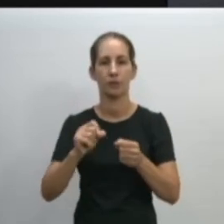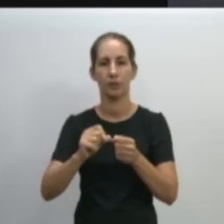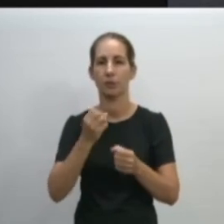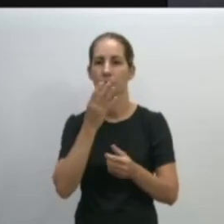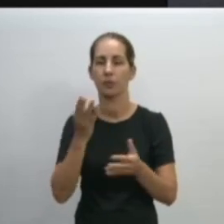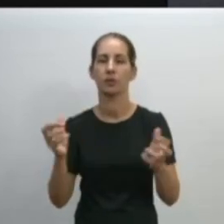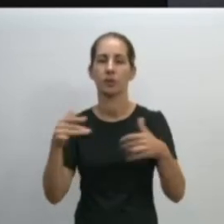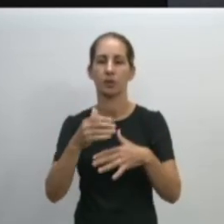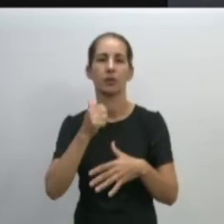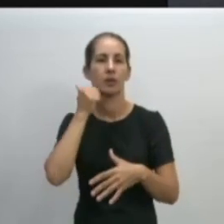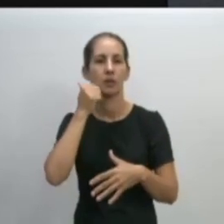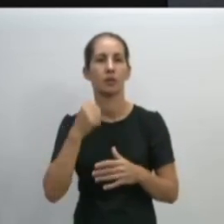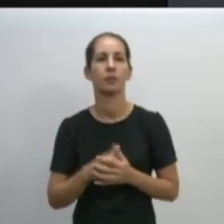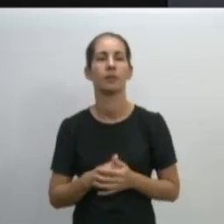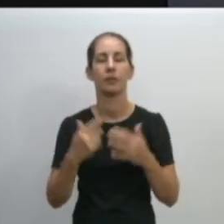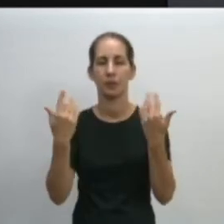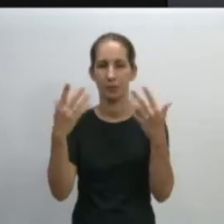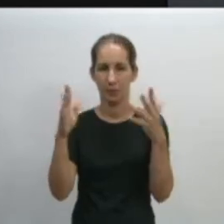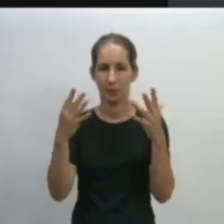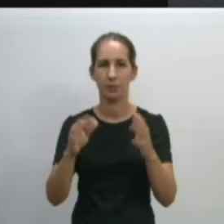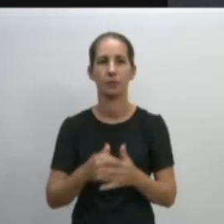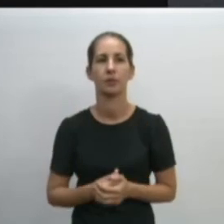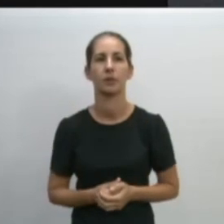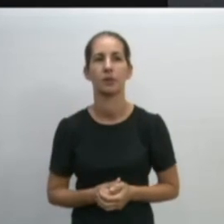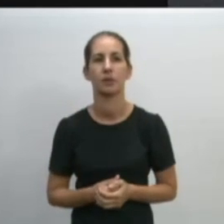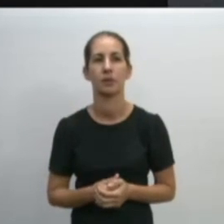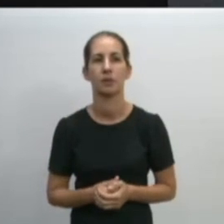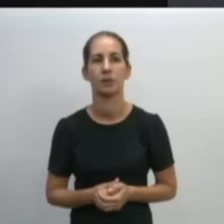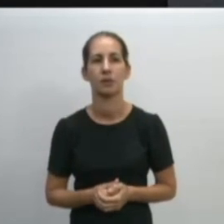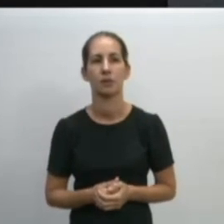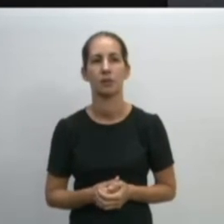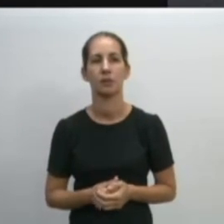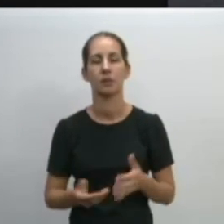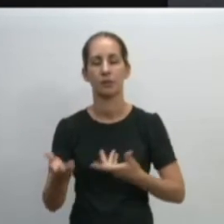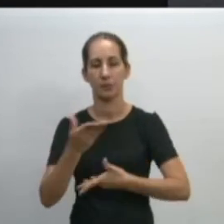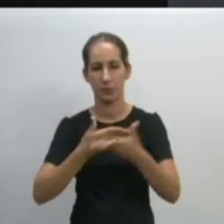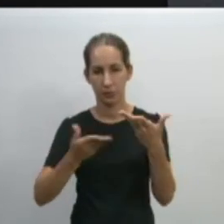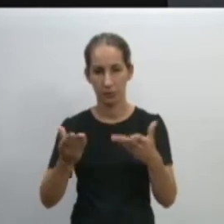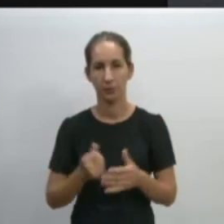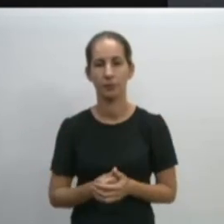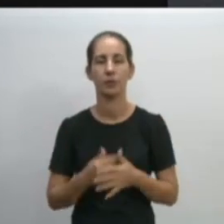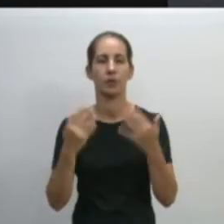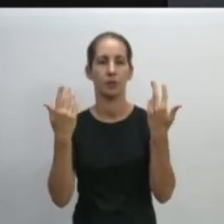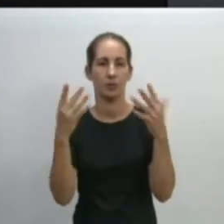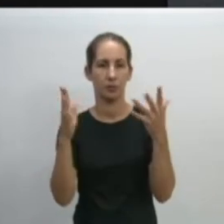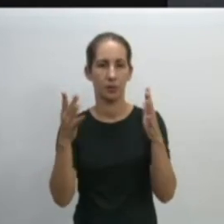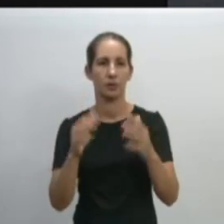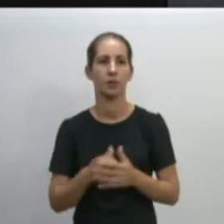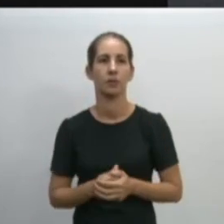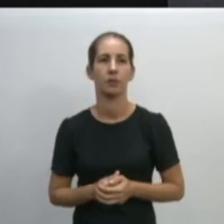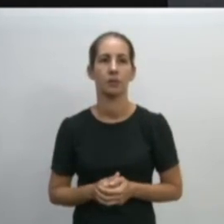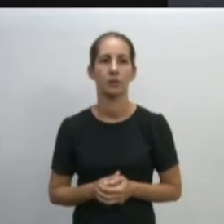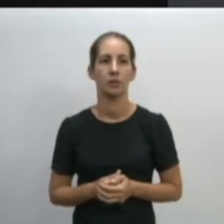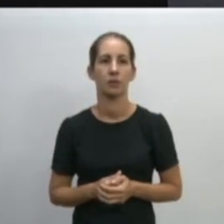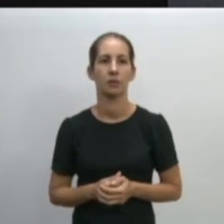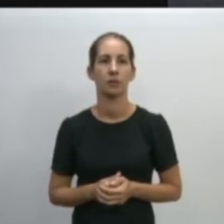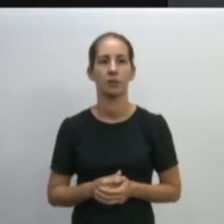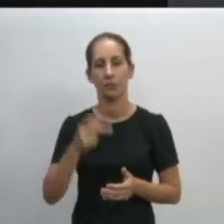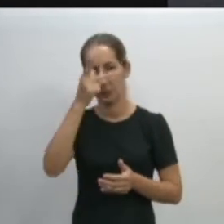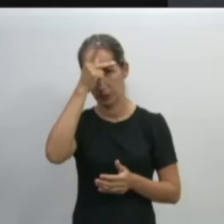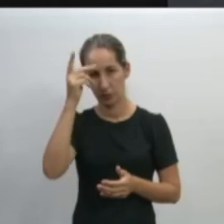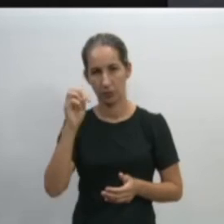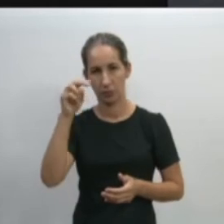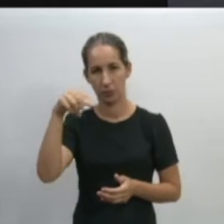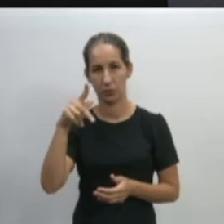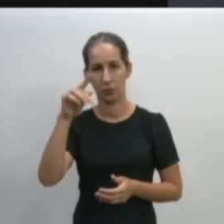bem à cidade do Natal. Então, parabéns ao propositor e parabéns ao homenageado